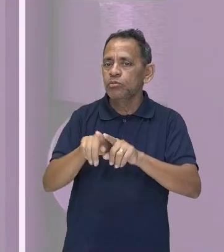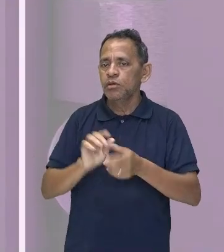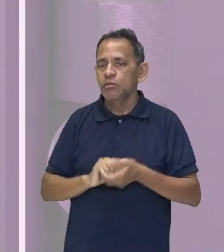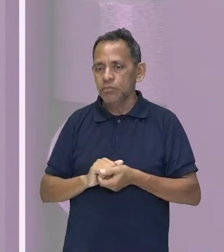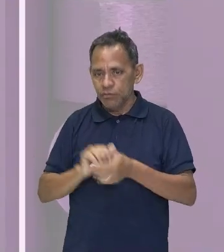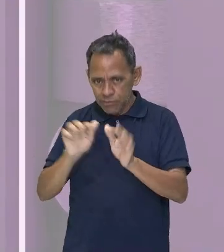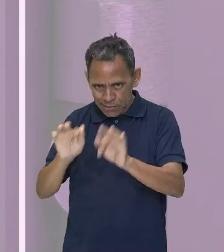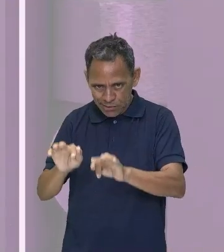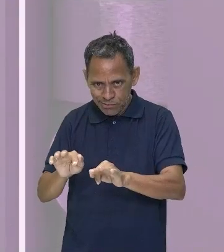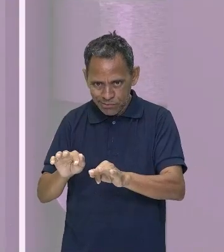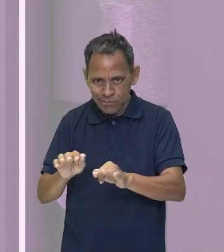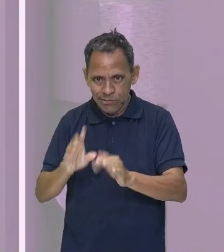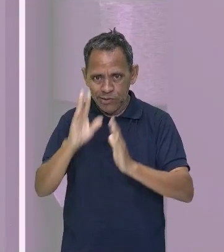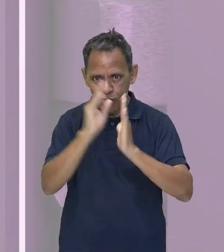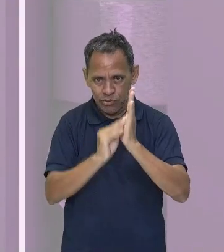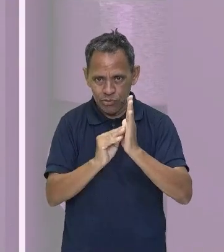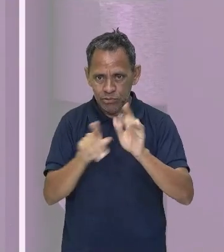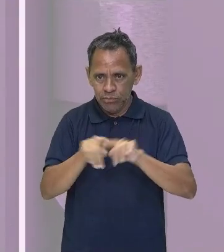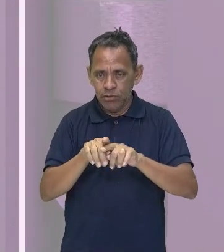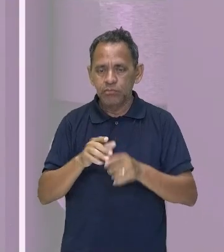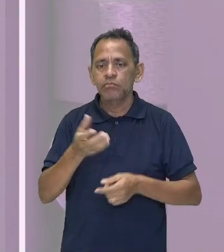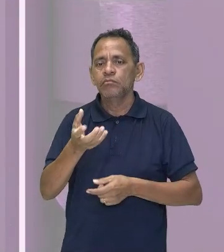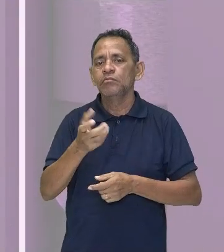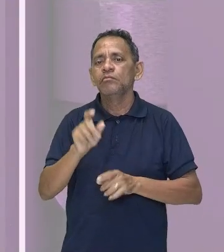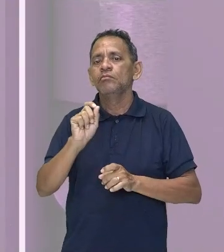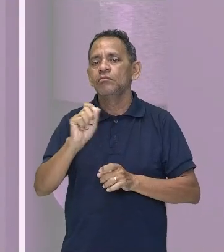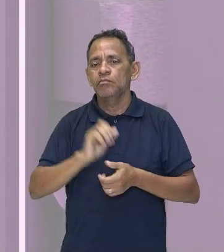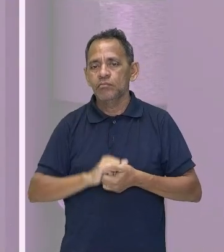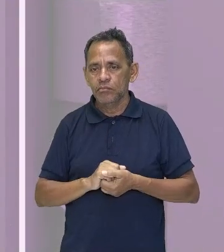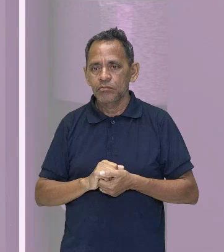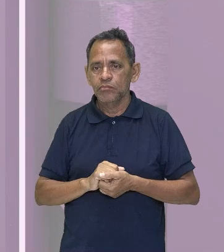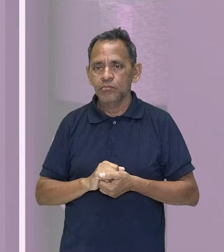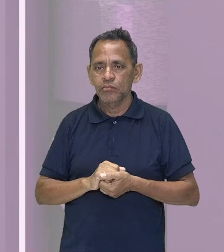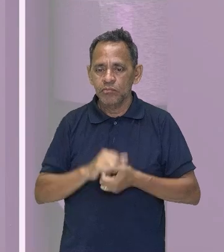tá bom? Então eu já quero começar com você aqui,